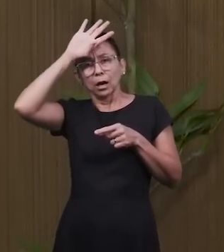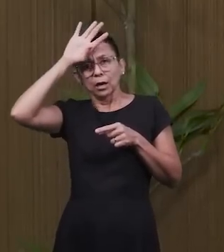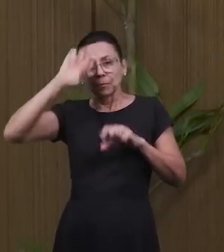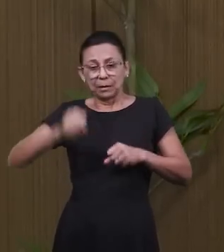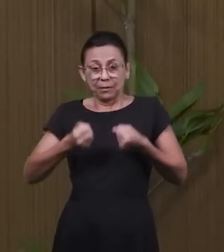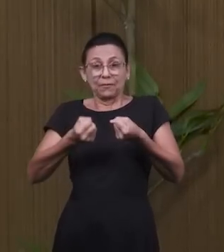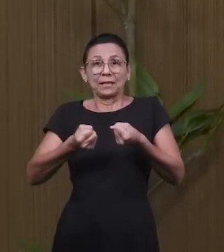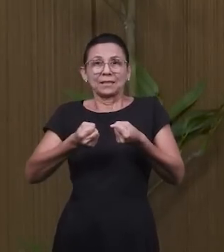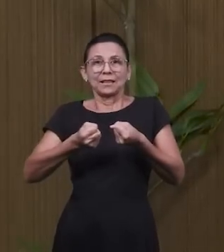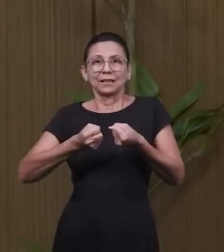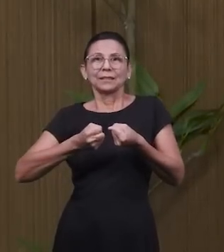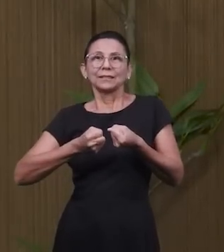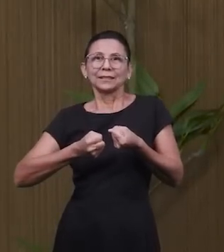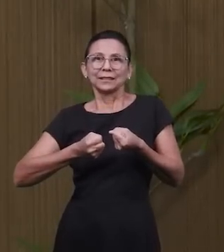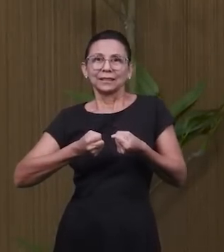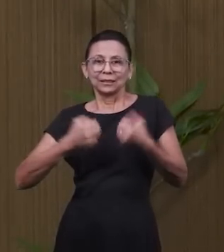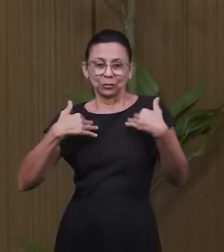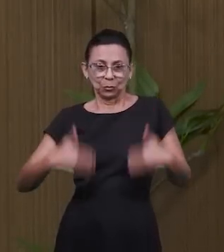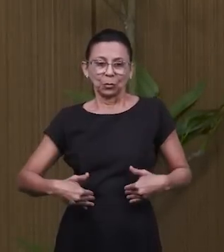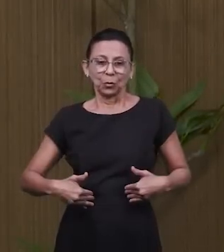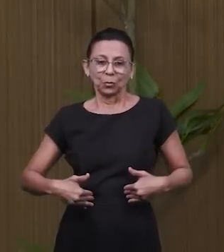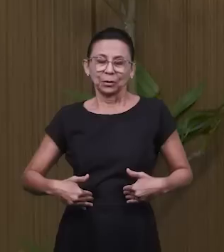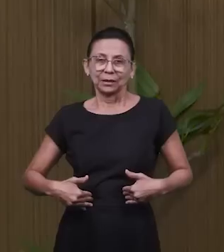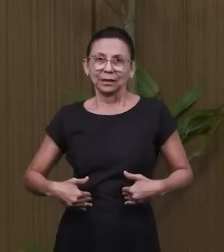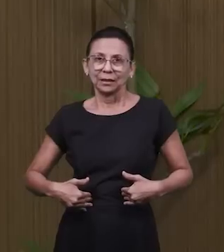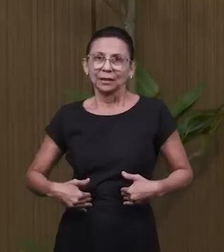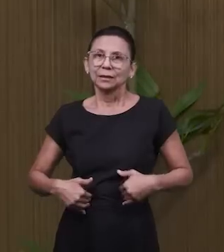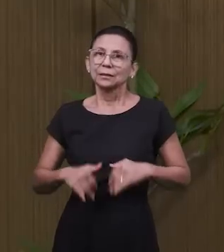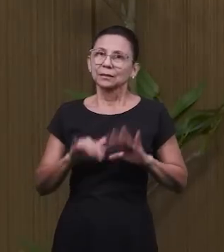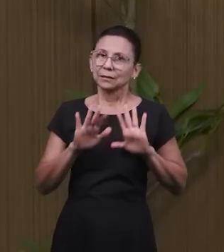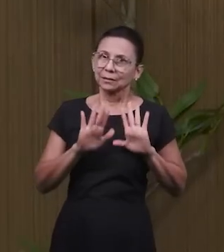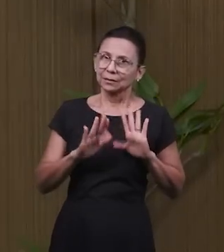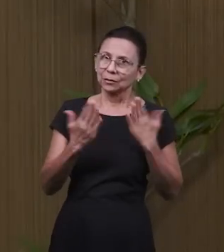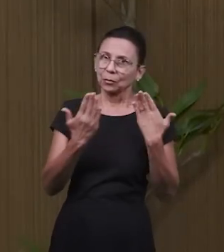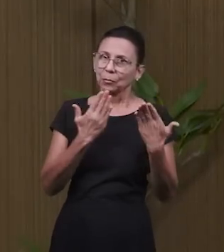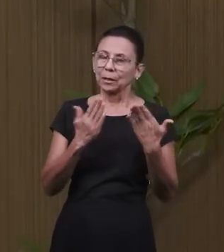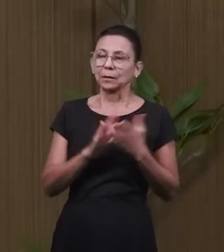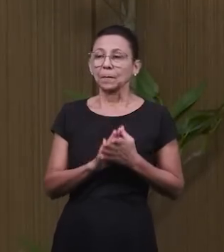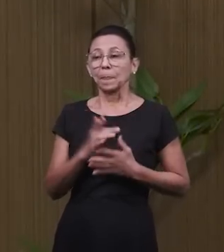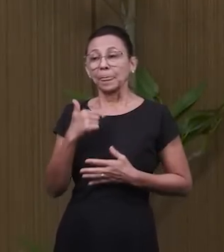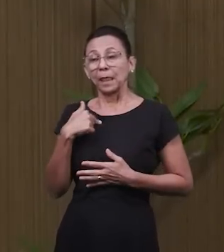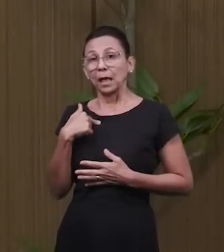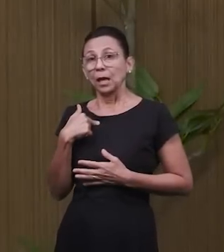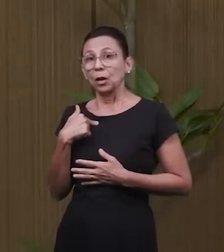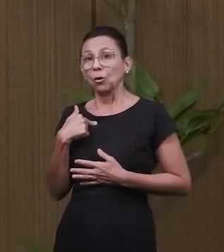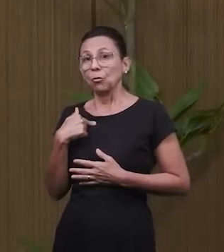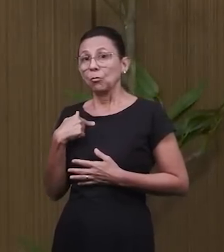A igreja é isso. Eu vou à igreja porque eu recebo bênção